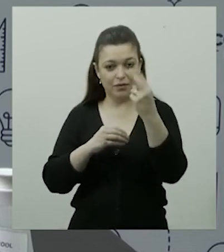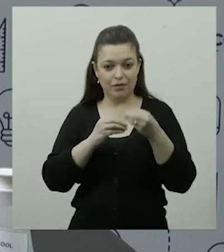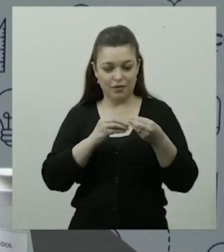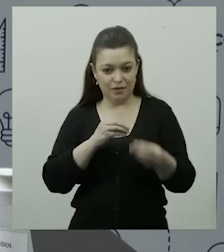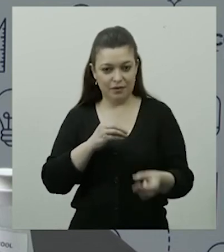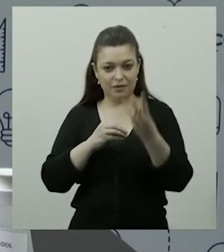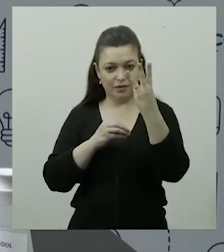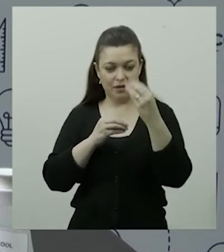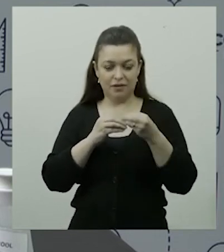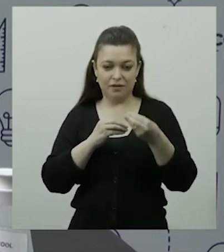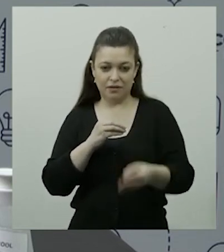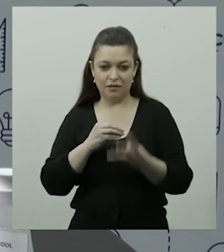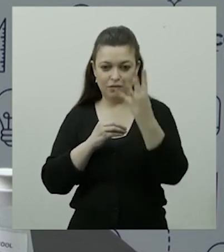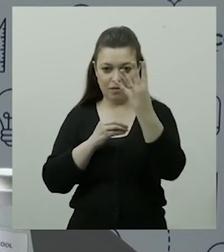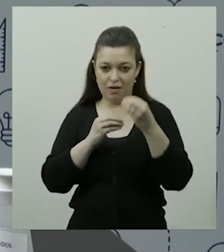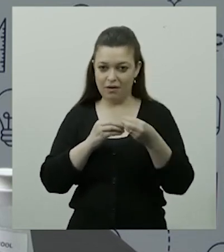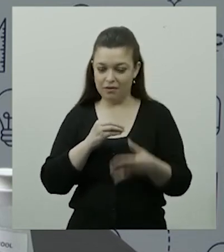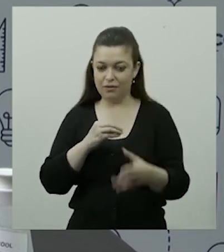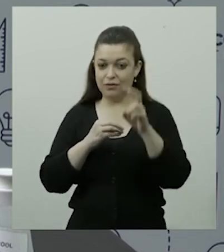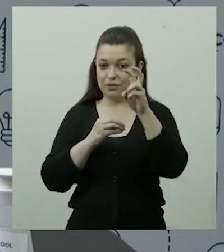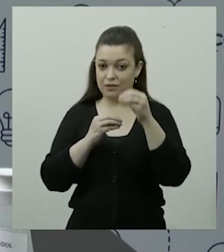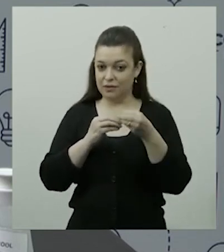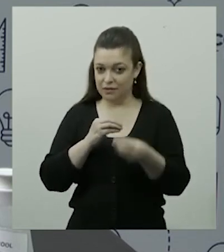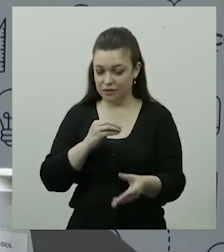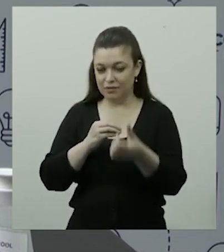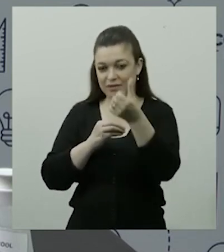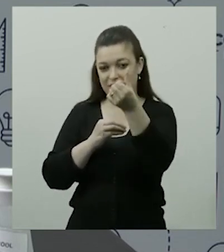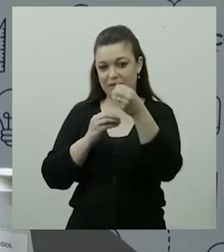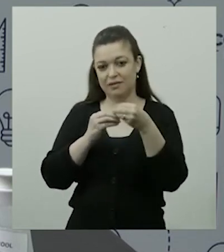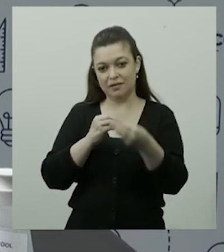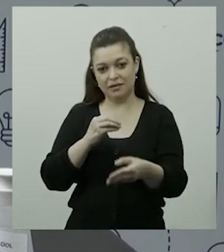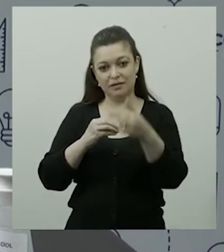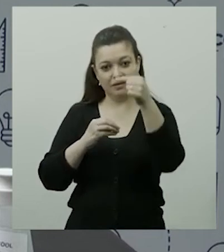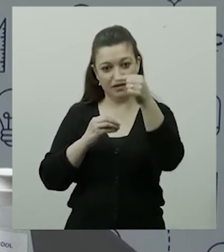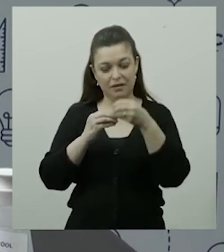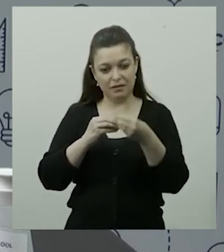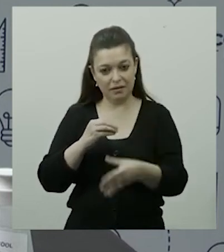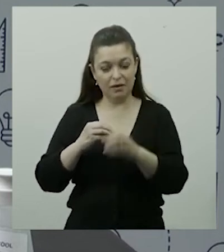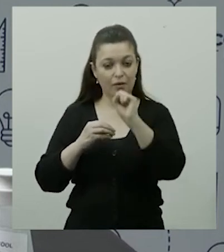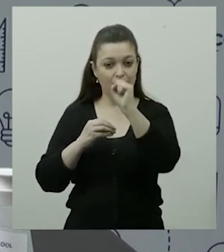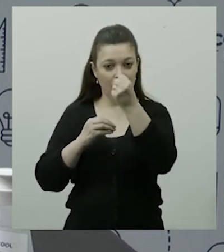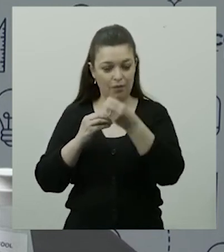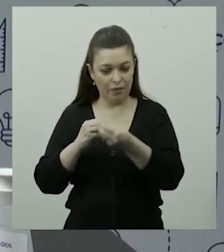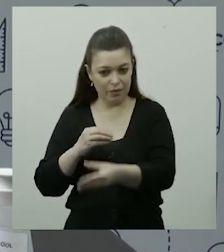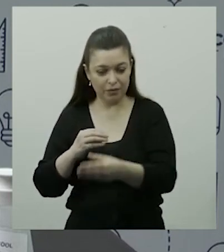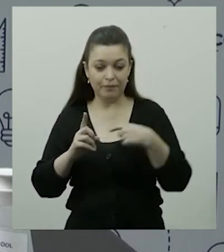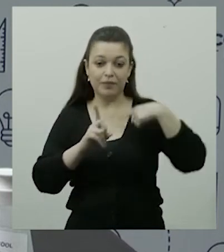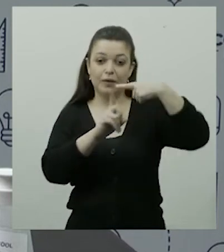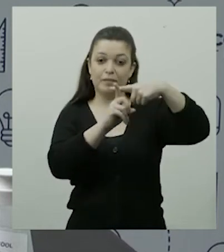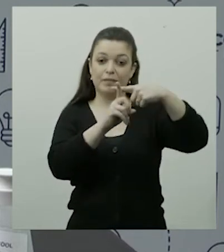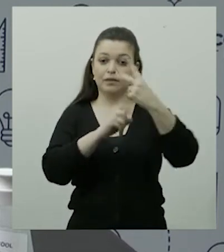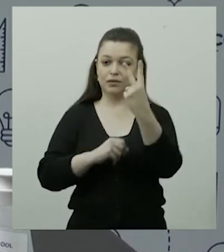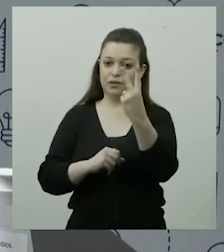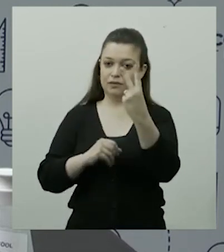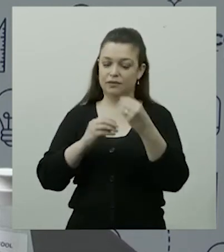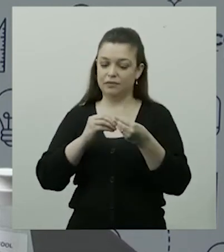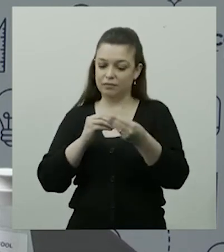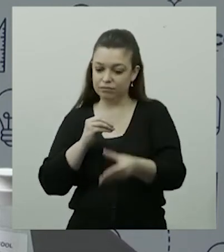3, 4, 5, 6, 7, 8, mais 2.